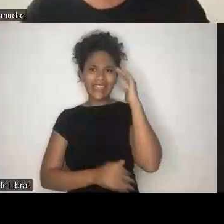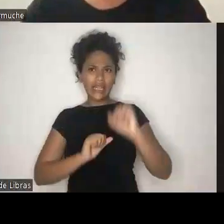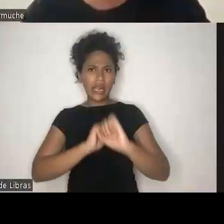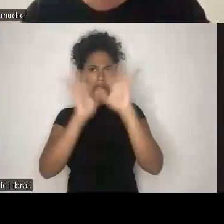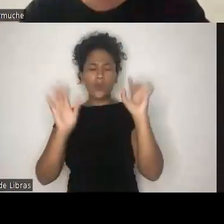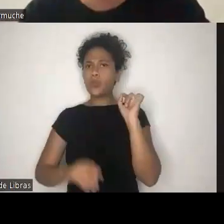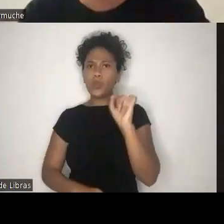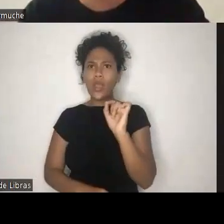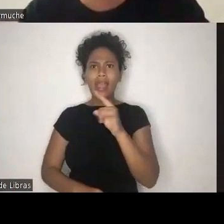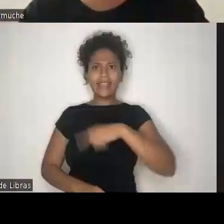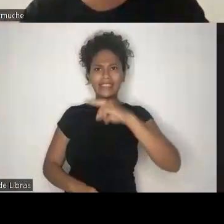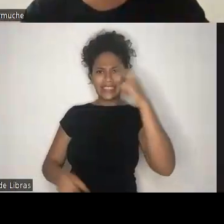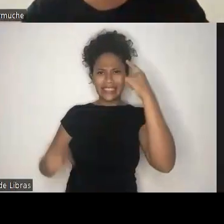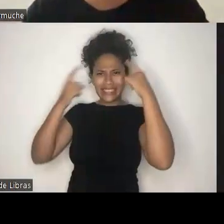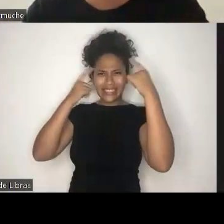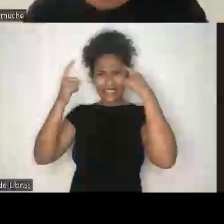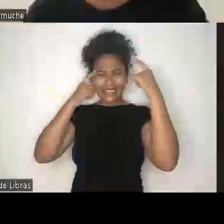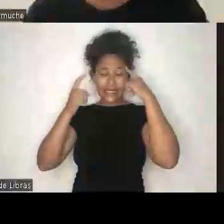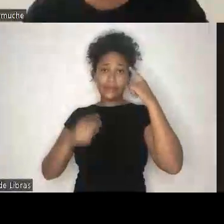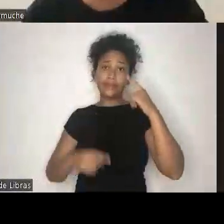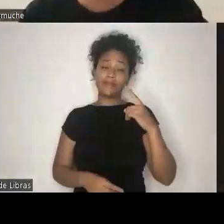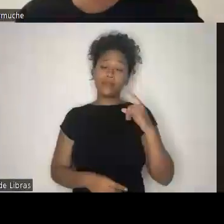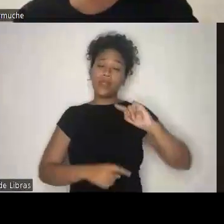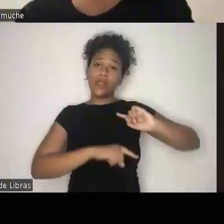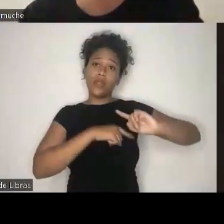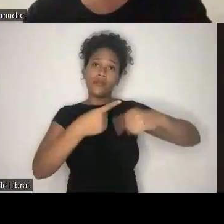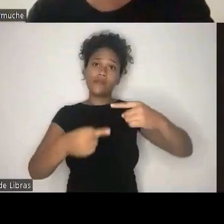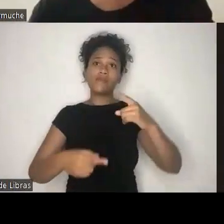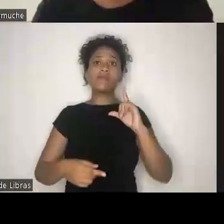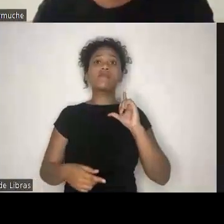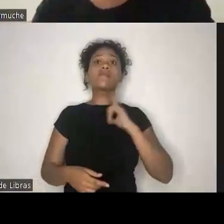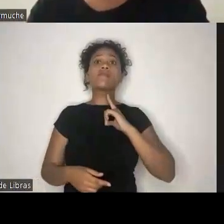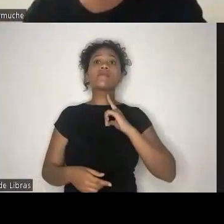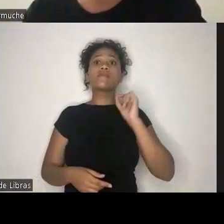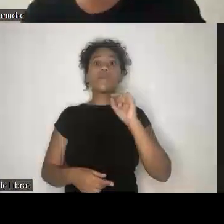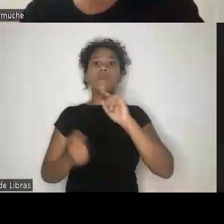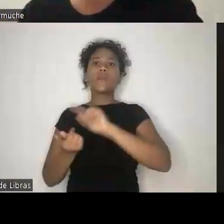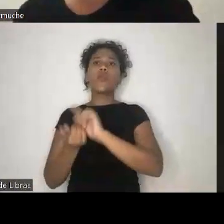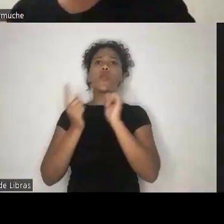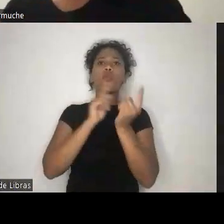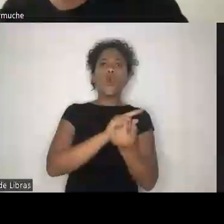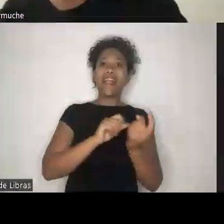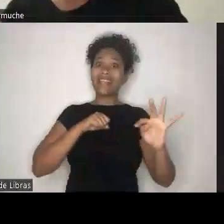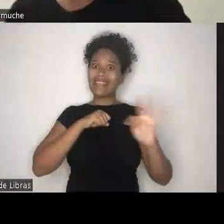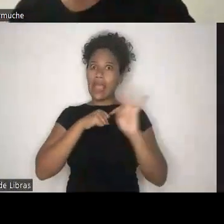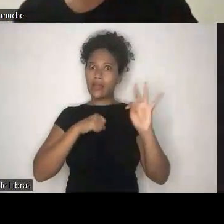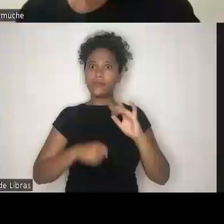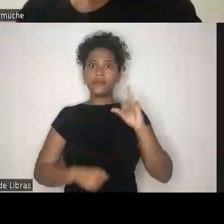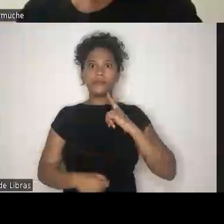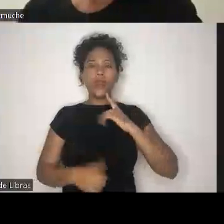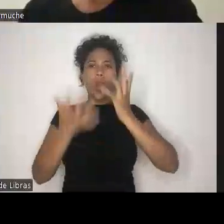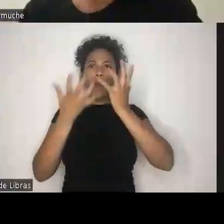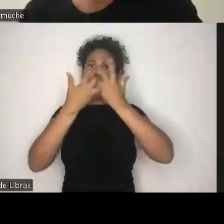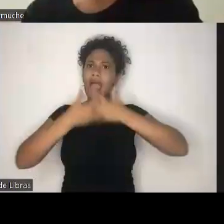essas ideias elas depois elas são traduzidas numa questão técnica extremamente complexa